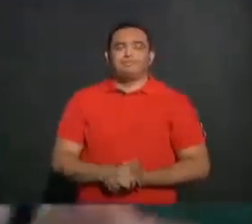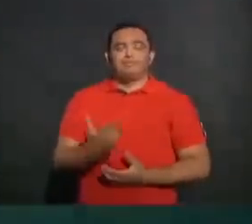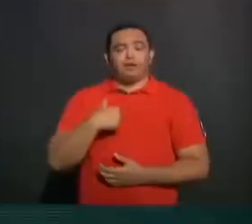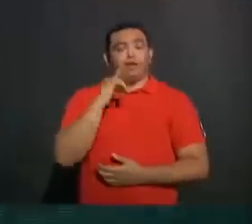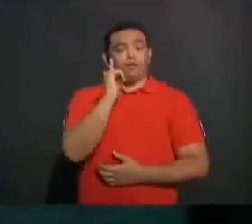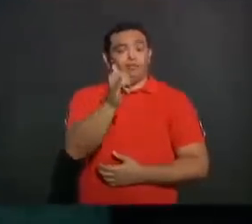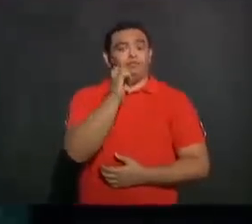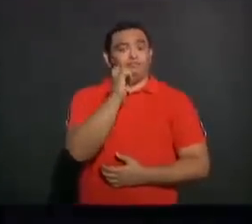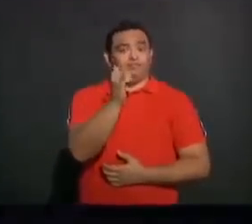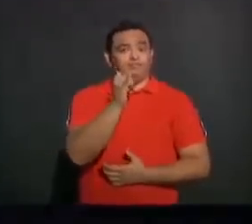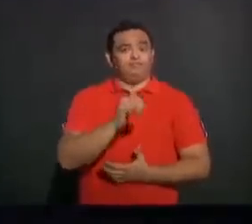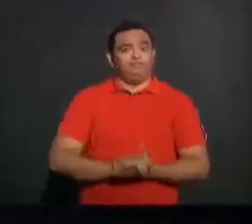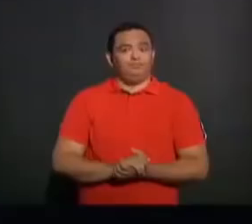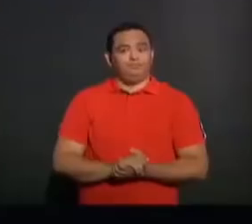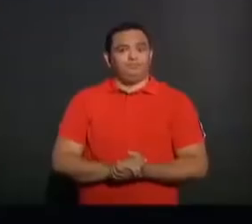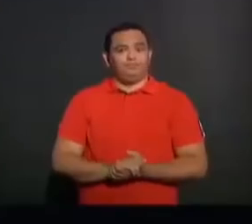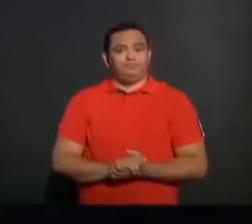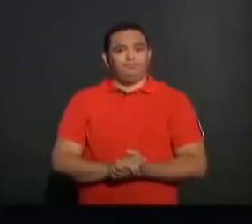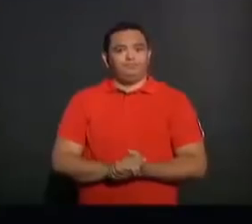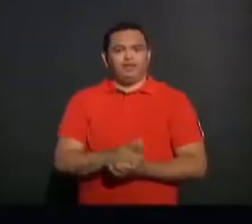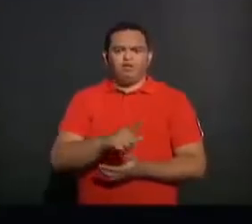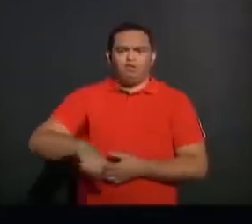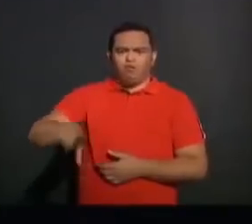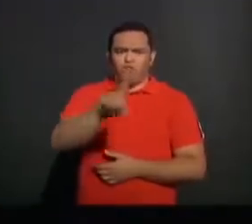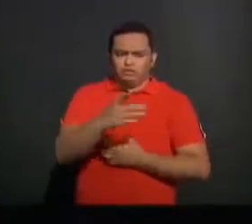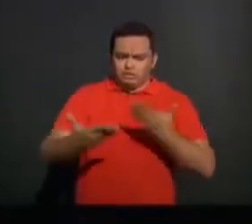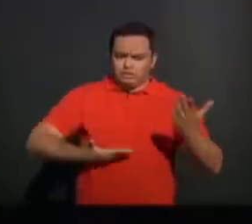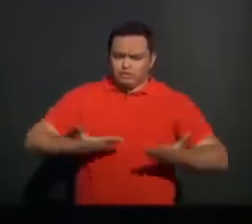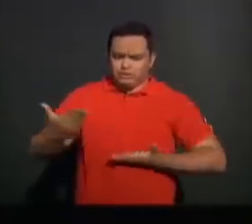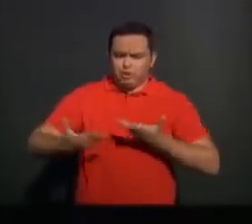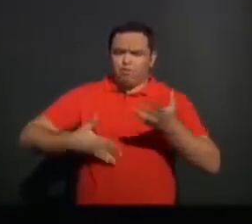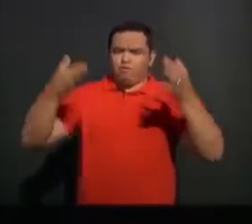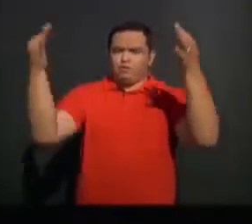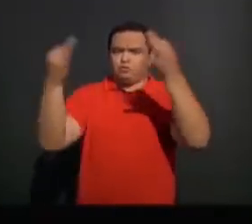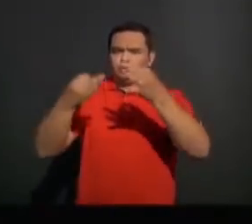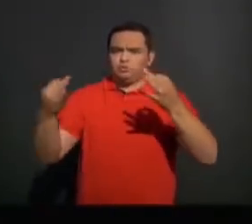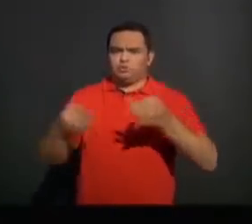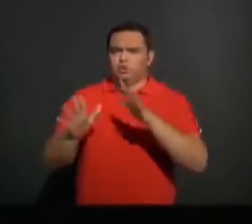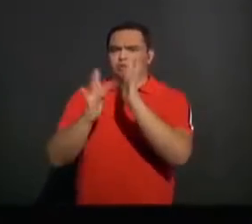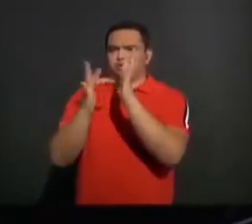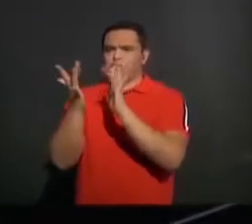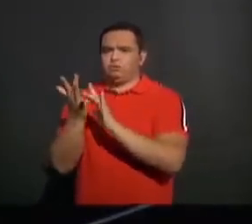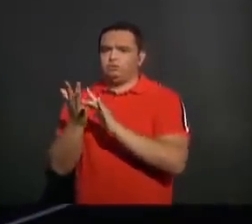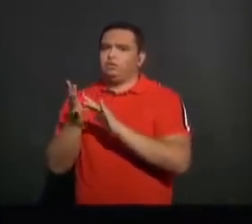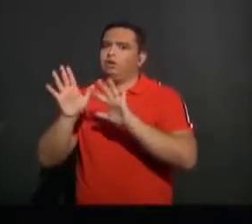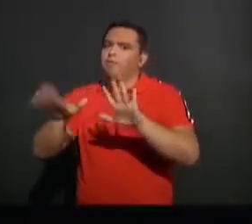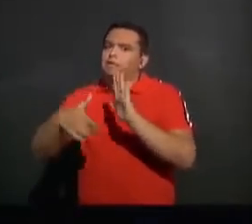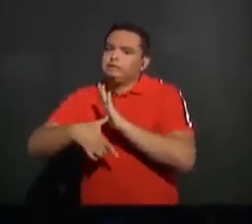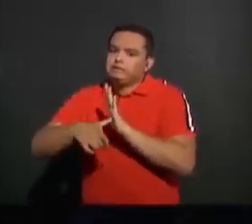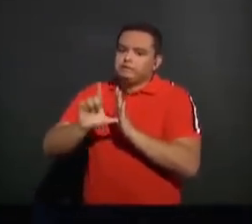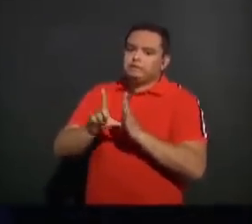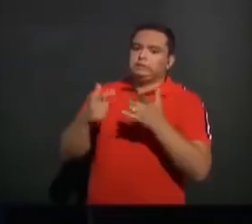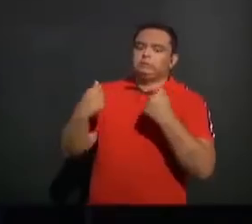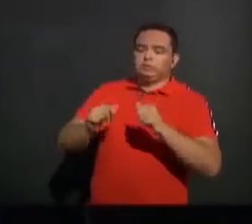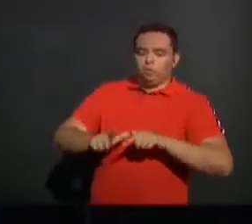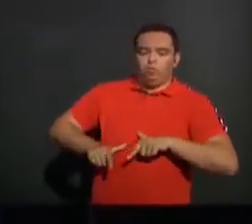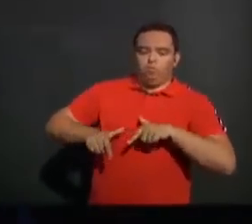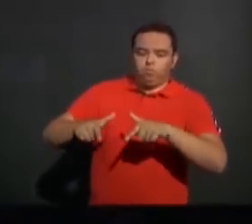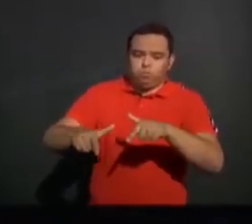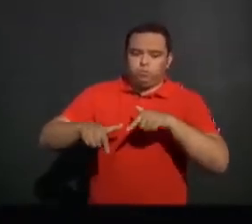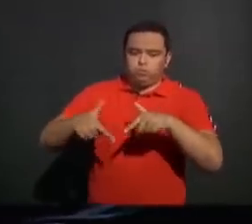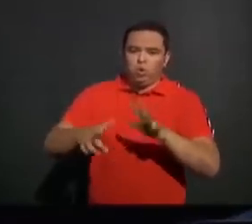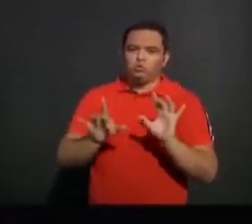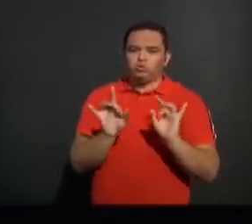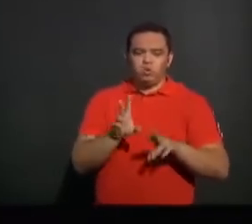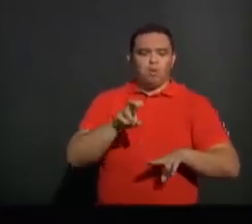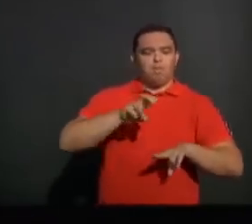uma coisa? Você não está servindo completamente a Cristo enquanto você não transicionar de cidadão